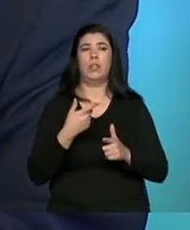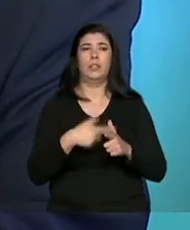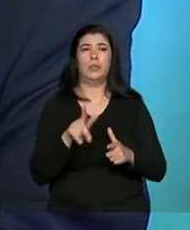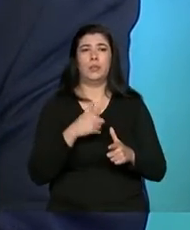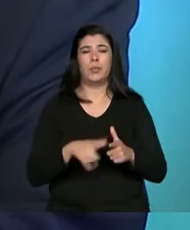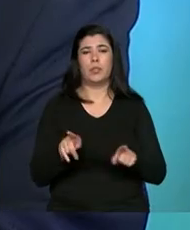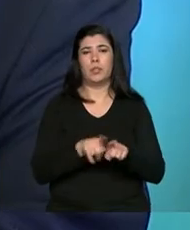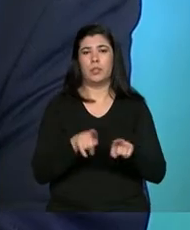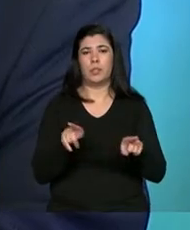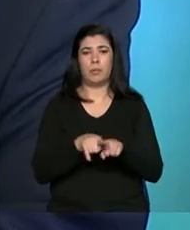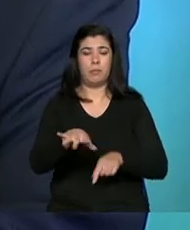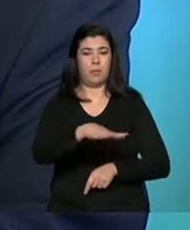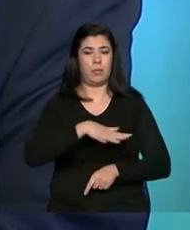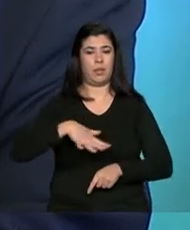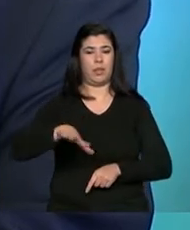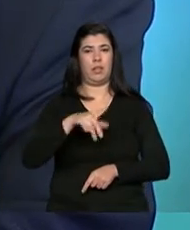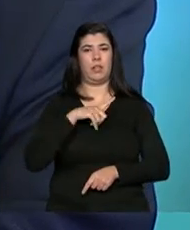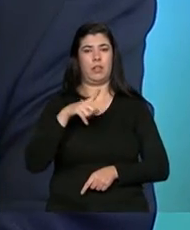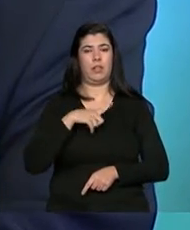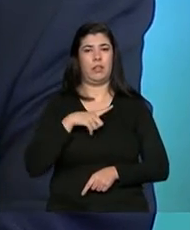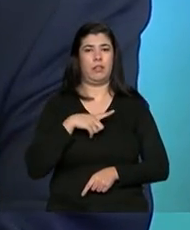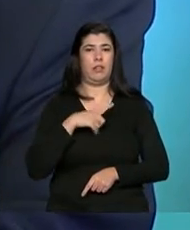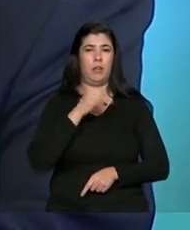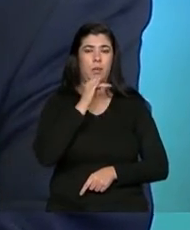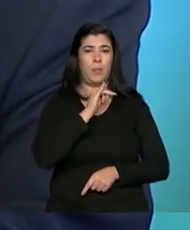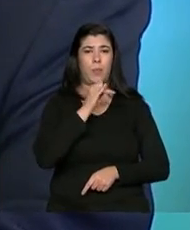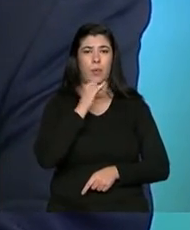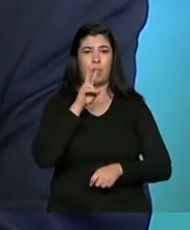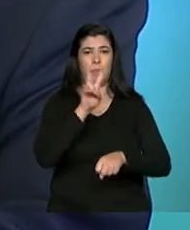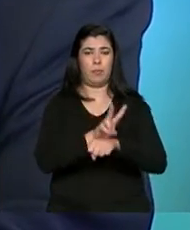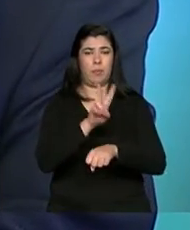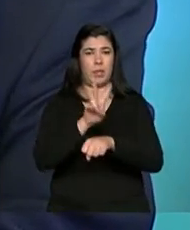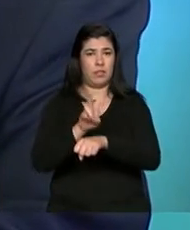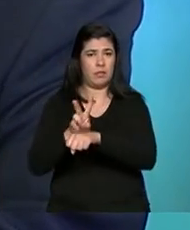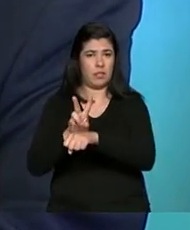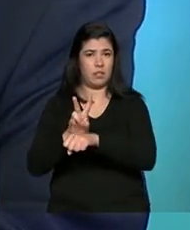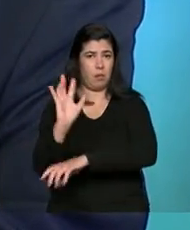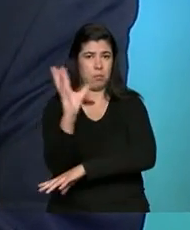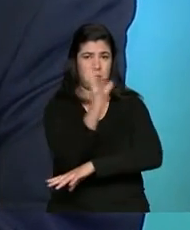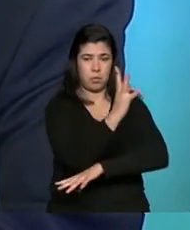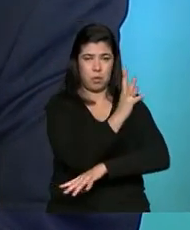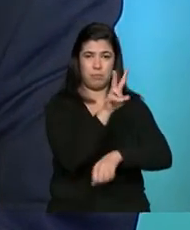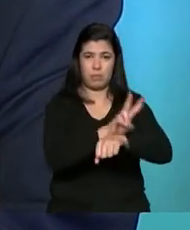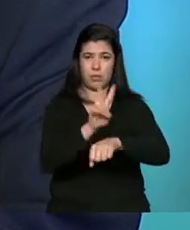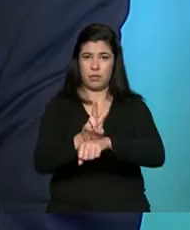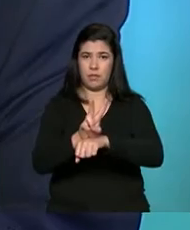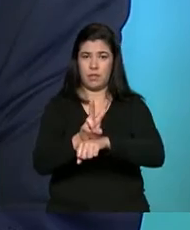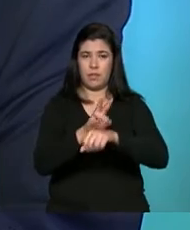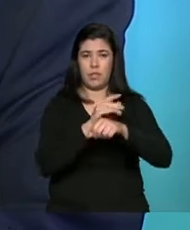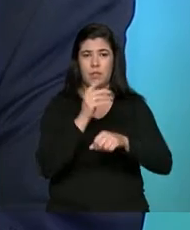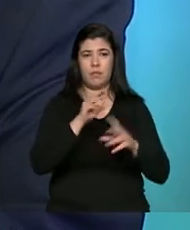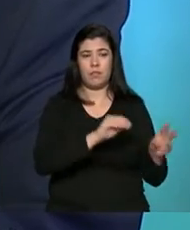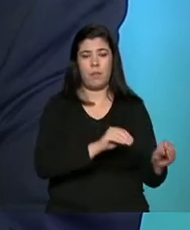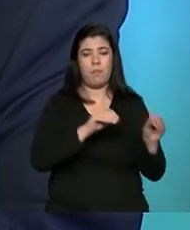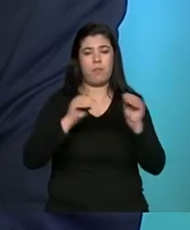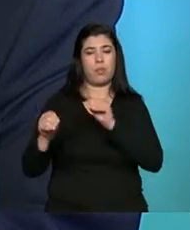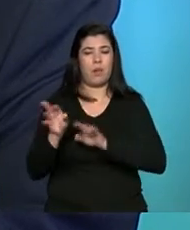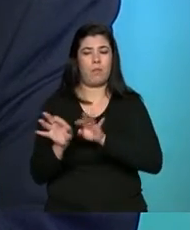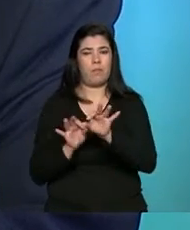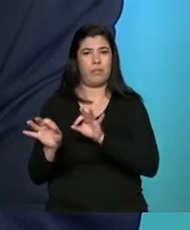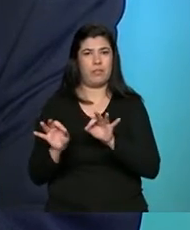com áreas preservadas que nós tivemos que fazer mudanças isso tudo criou